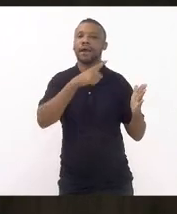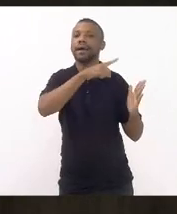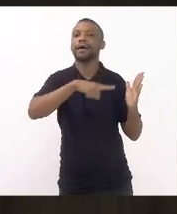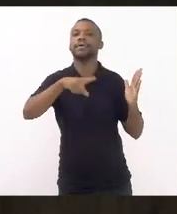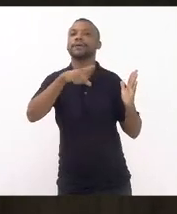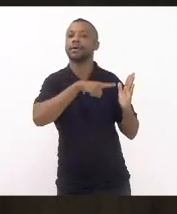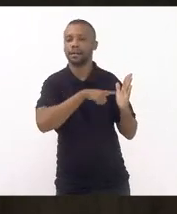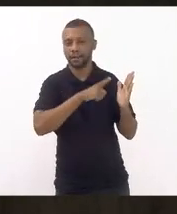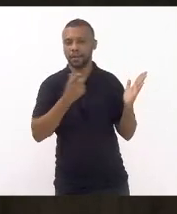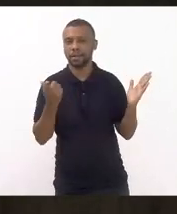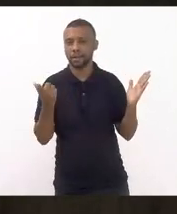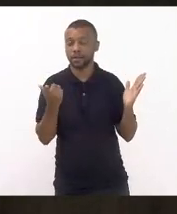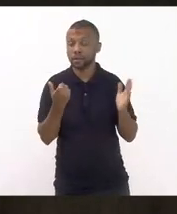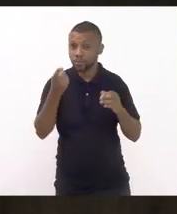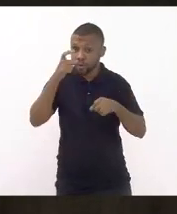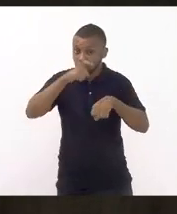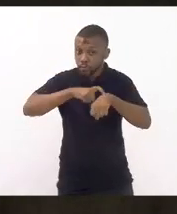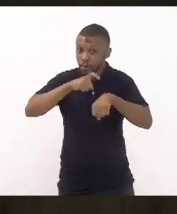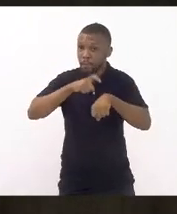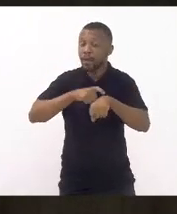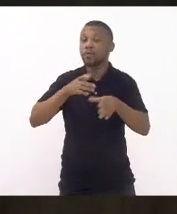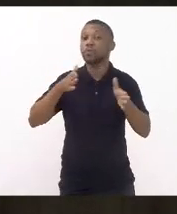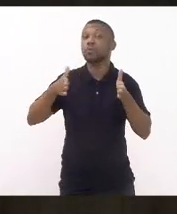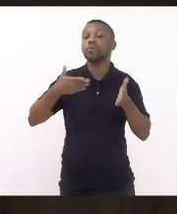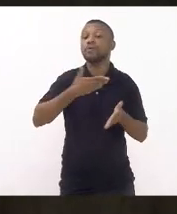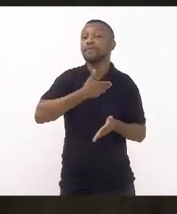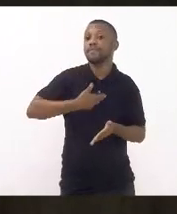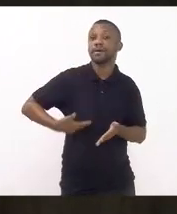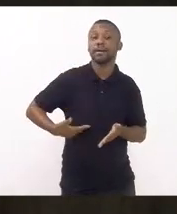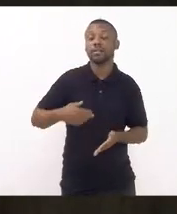Isto no governo Pezão.